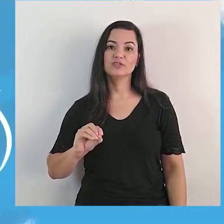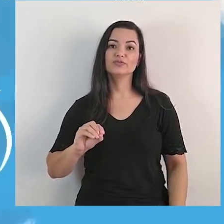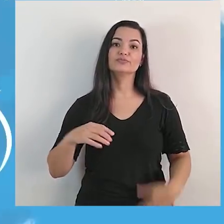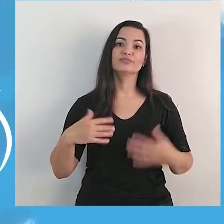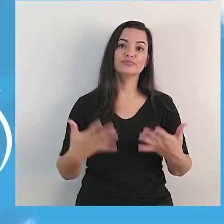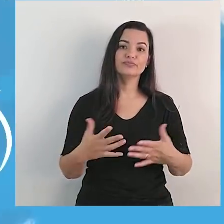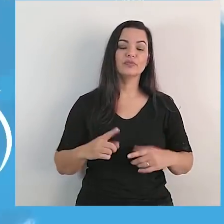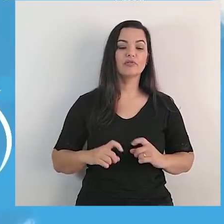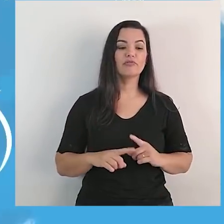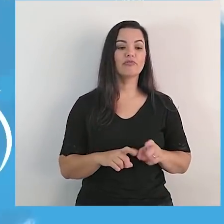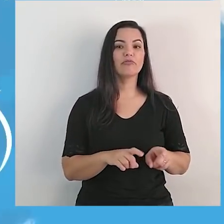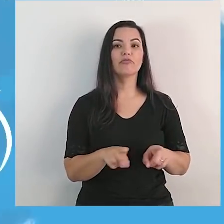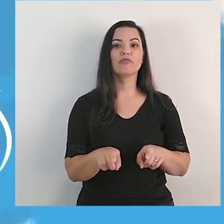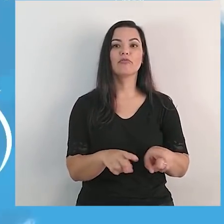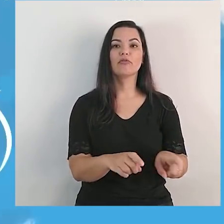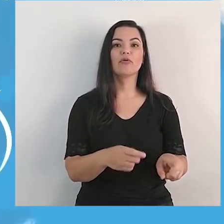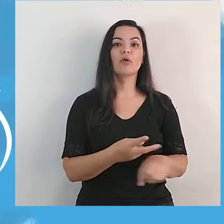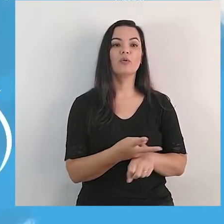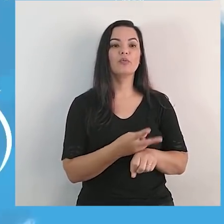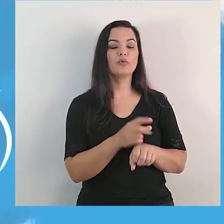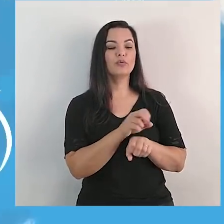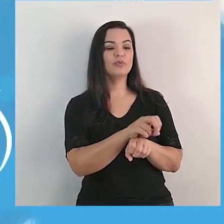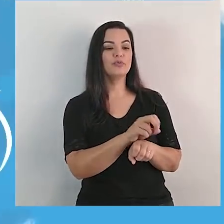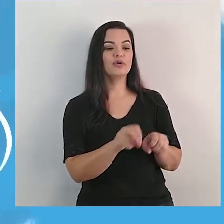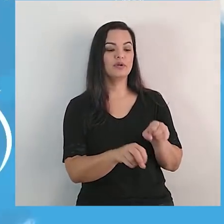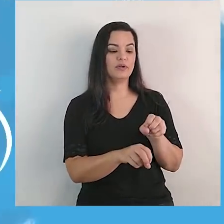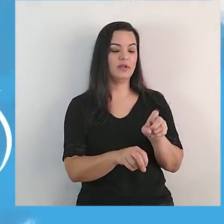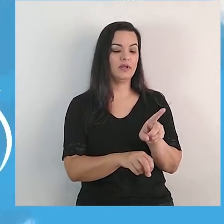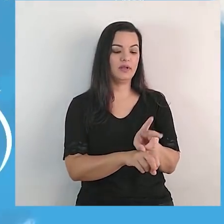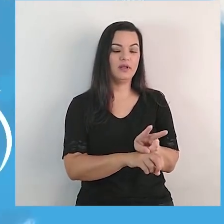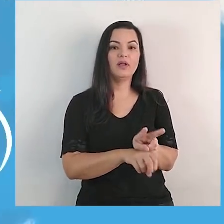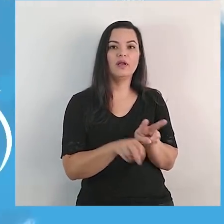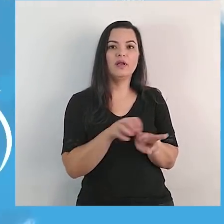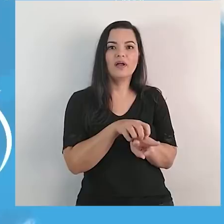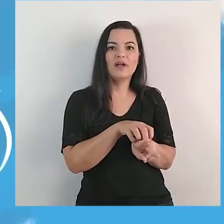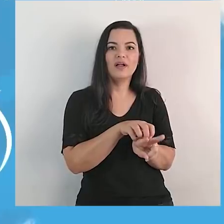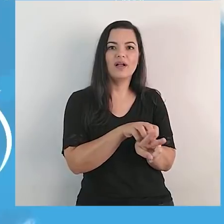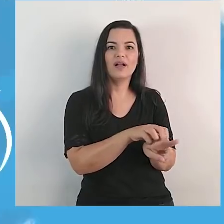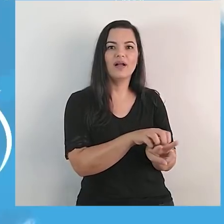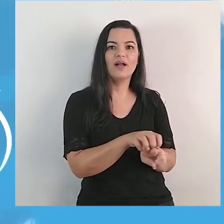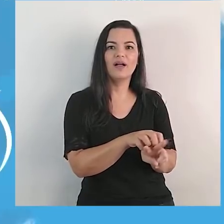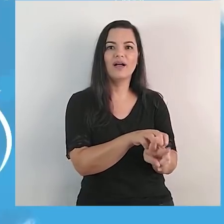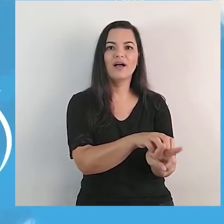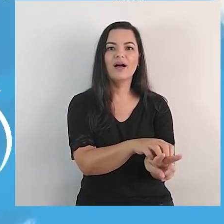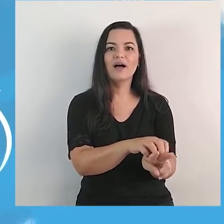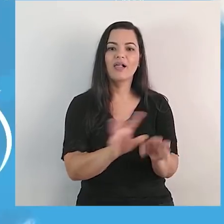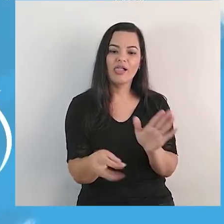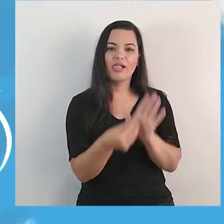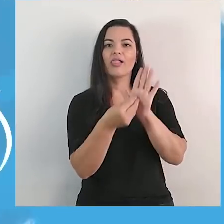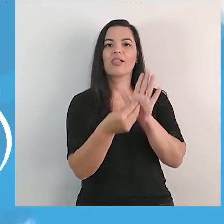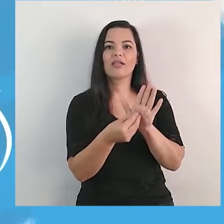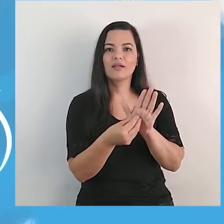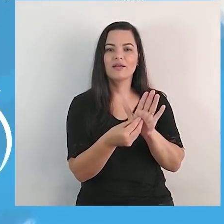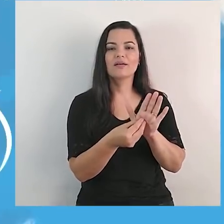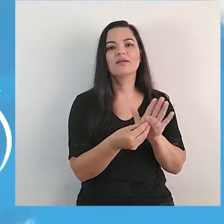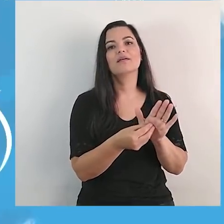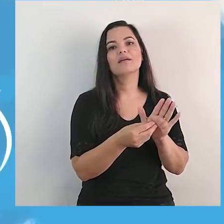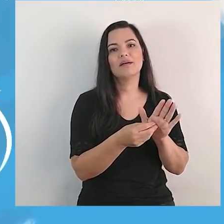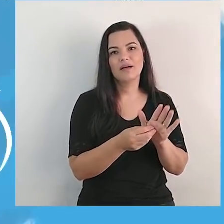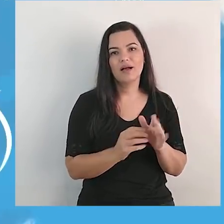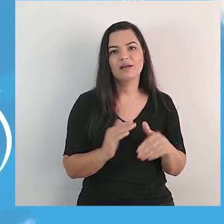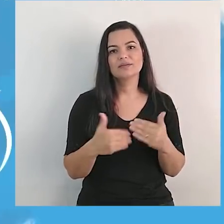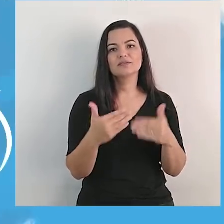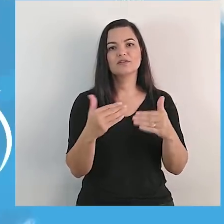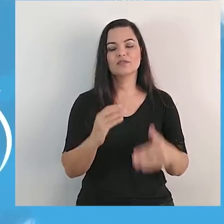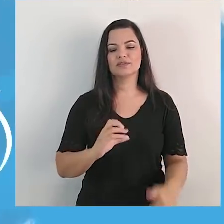caramujo, crescem, se desenvolvem, formam as cercárias, e essas cercárias passam